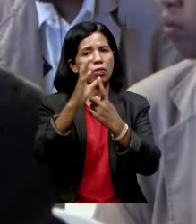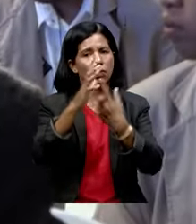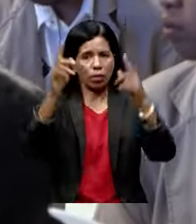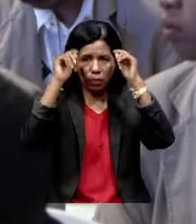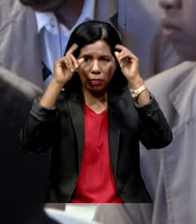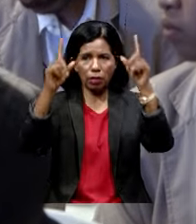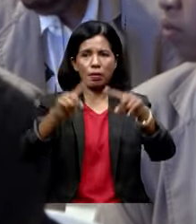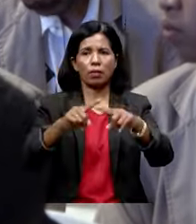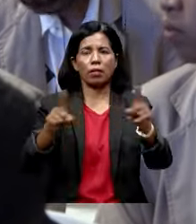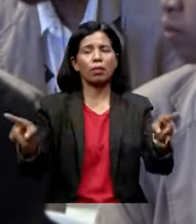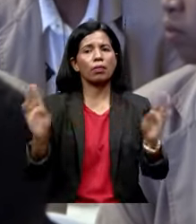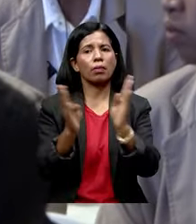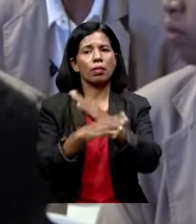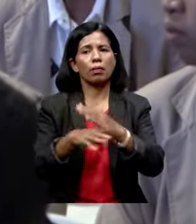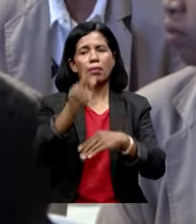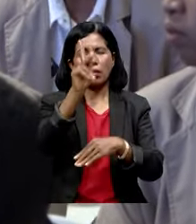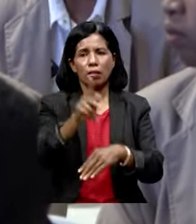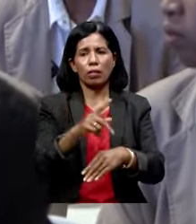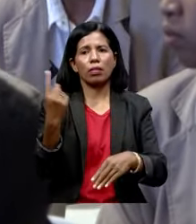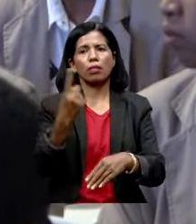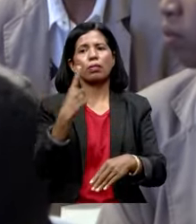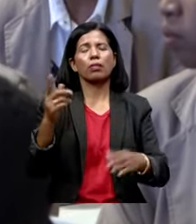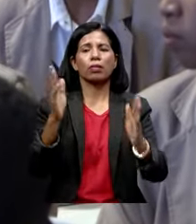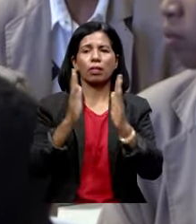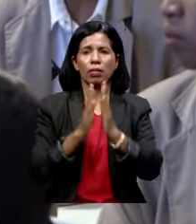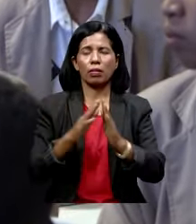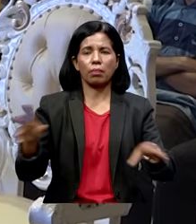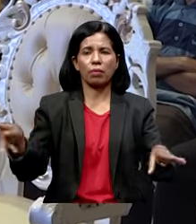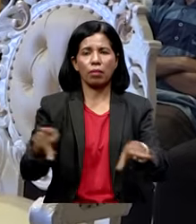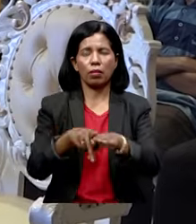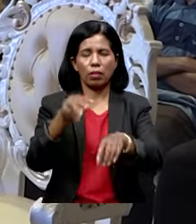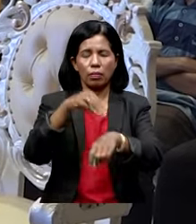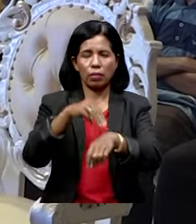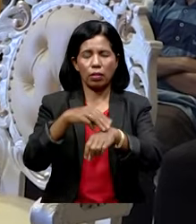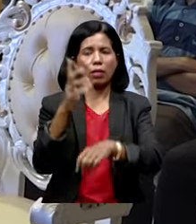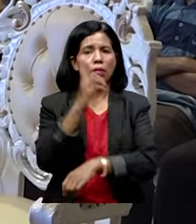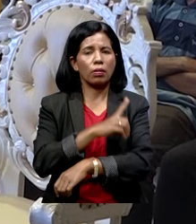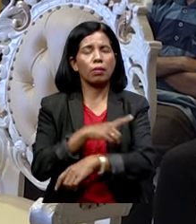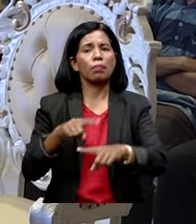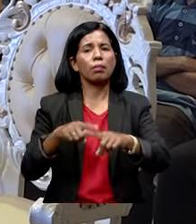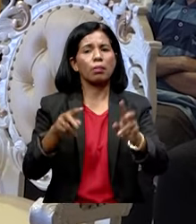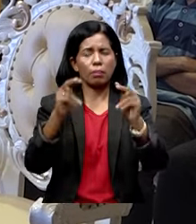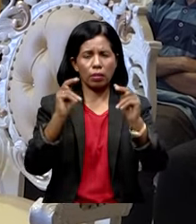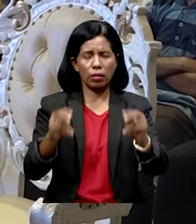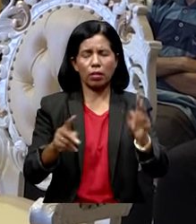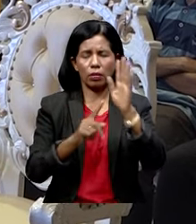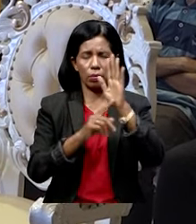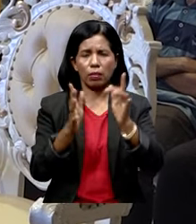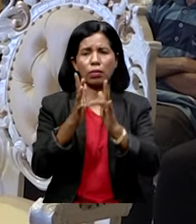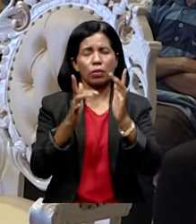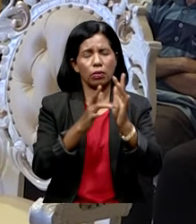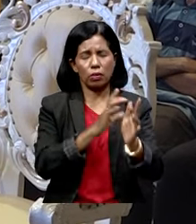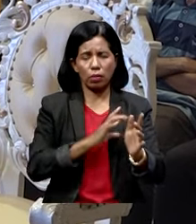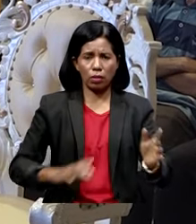Mai bem, ato sei sasima Cristo lá os dedos a oração não participa missa e eucaristia lor loron, mai bem, precisa sei sasima Cristo nebe na